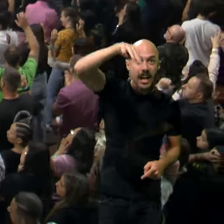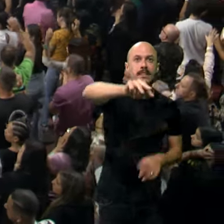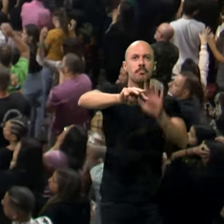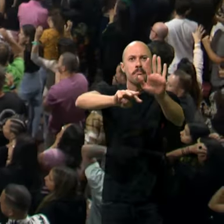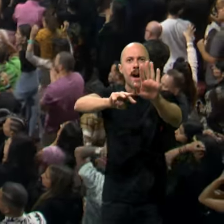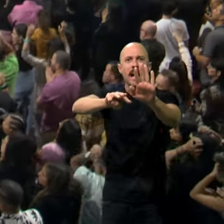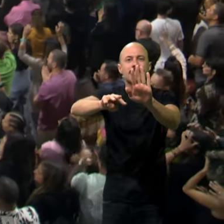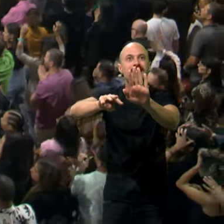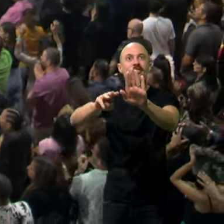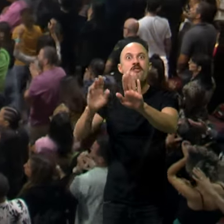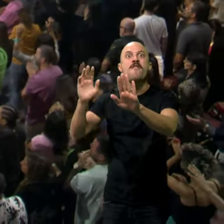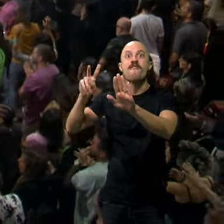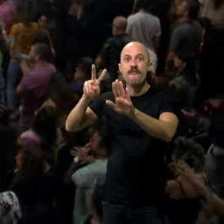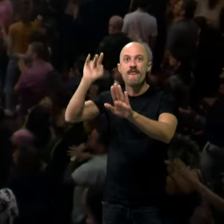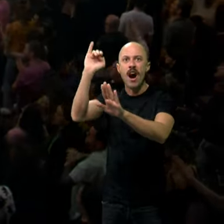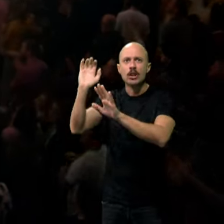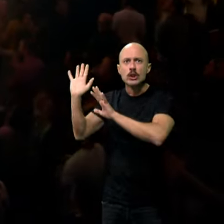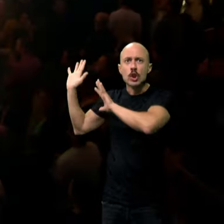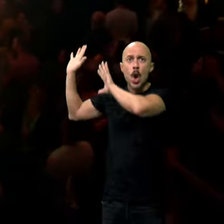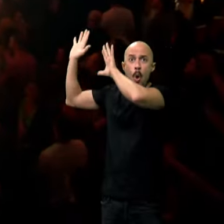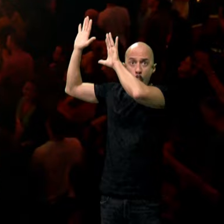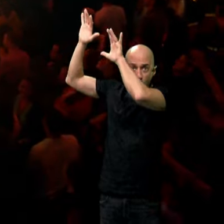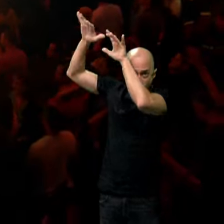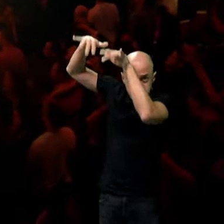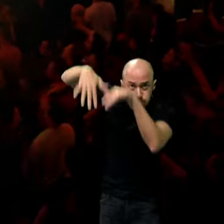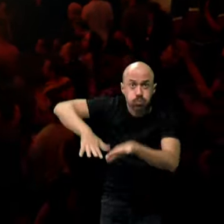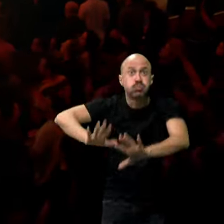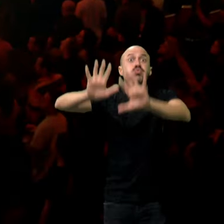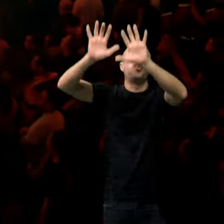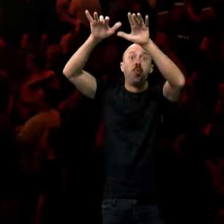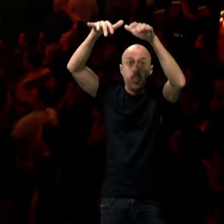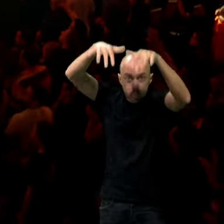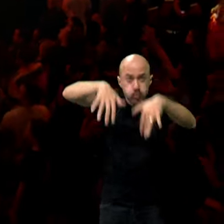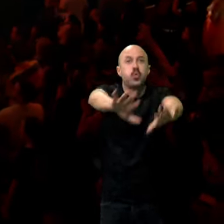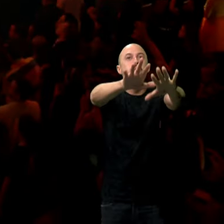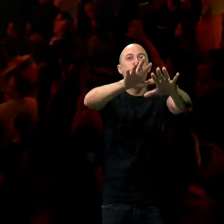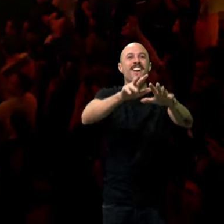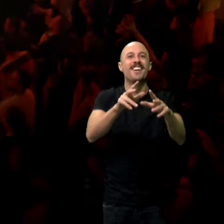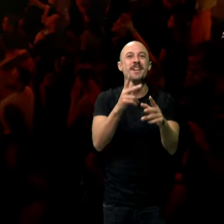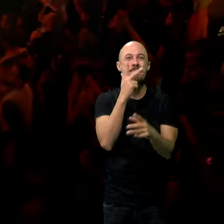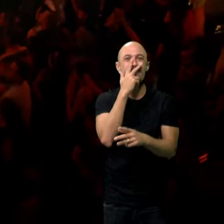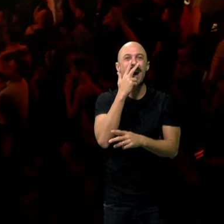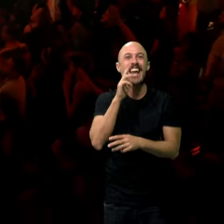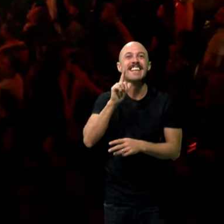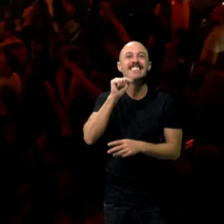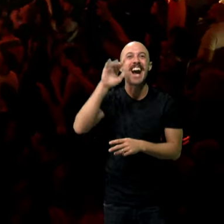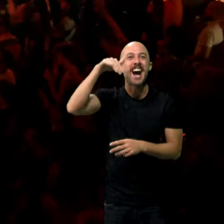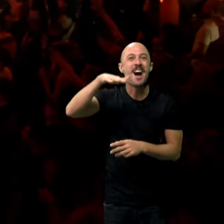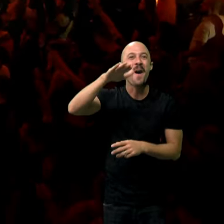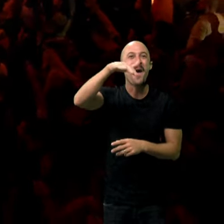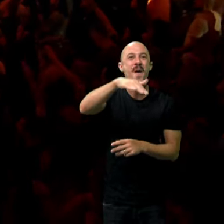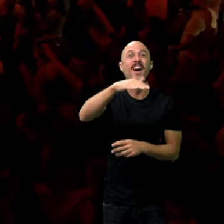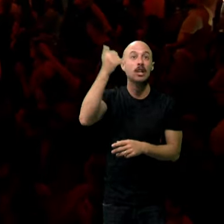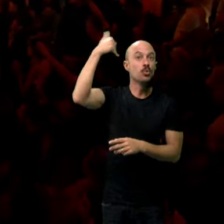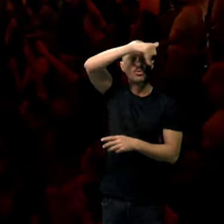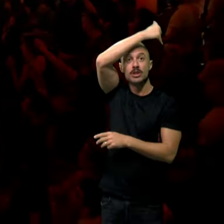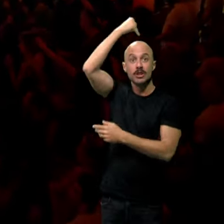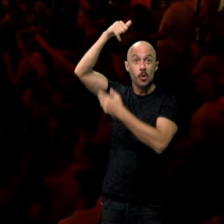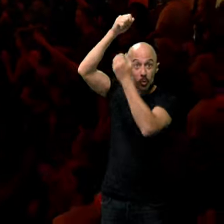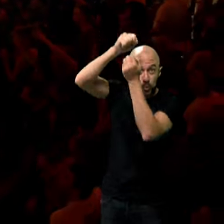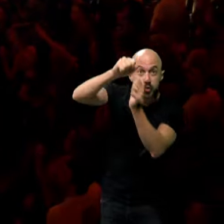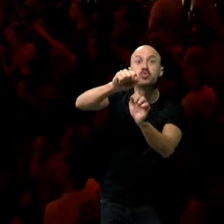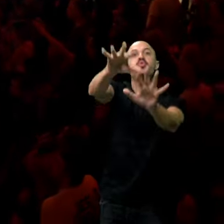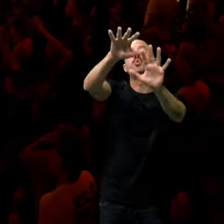Você entende isso? Me dê 2 minutos de novo. 2 minutos. Vocês que estão nas cadeiras, vocês querem o